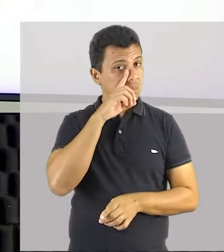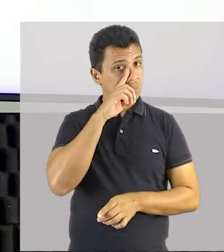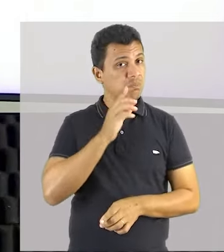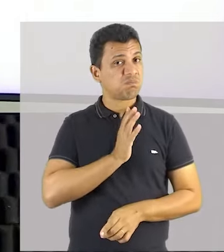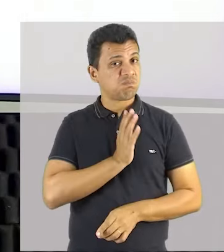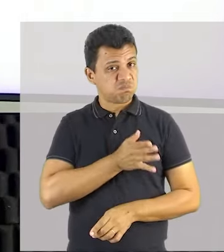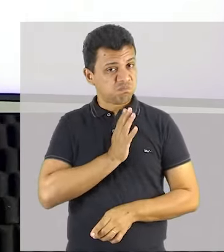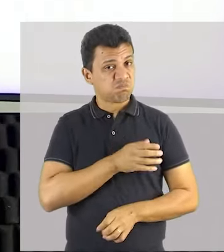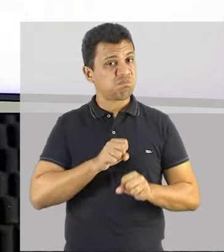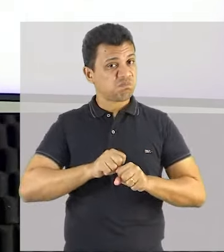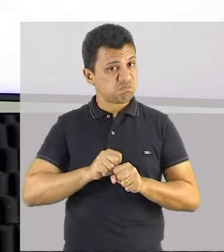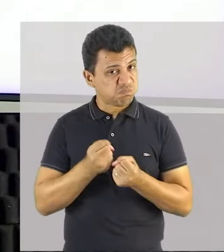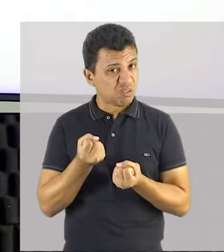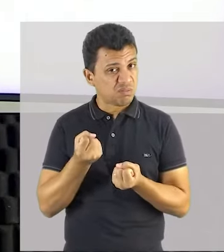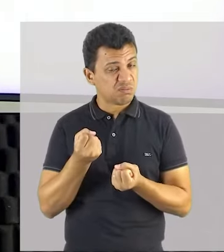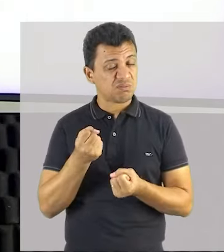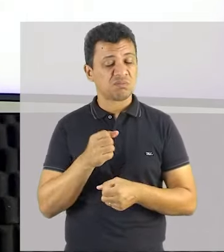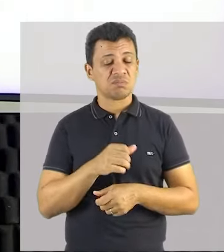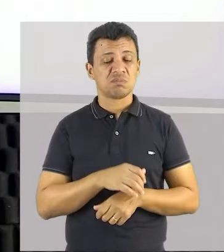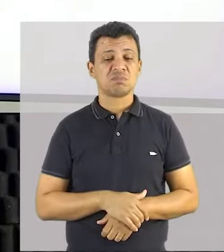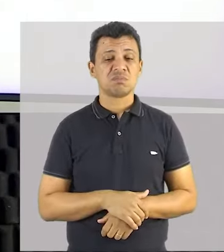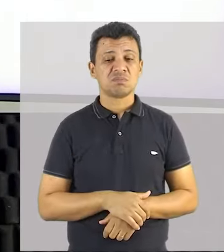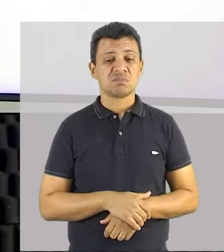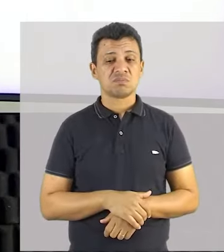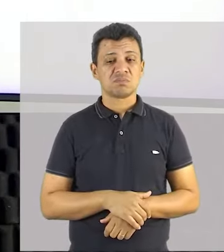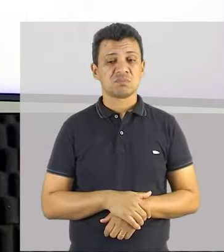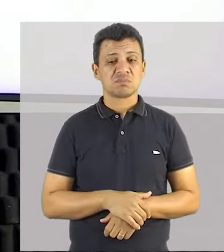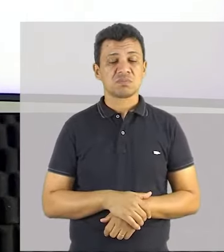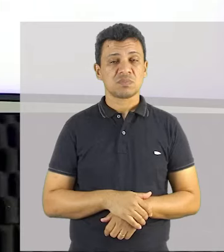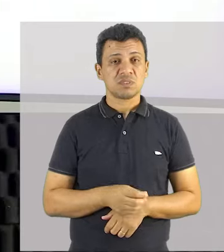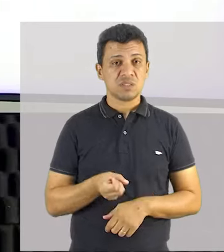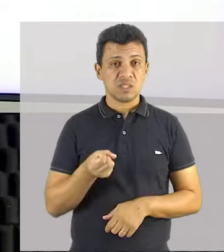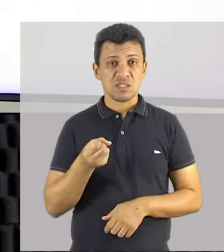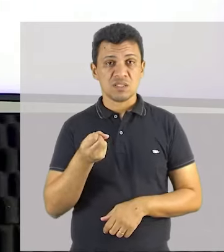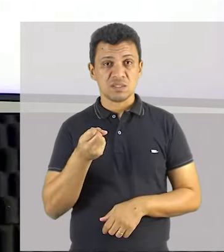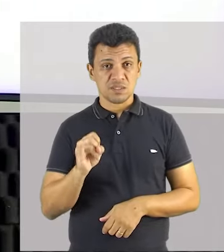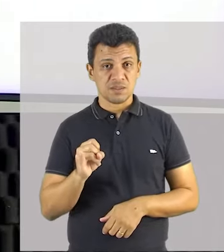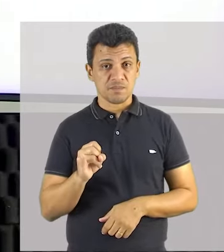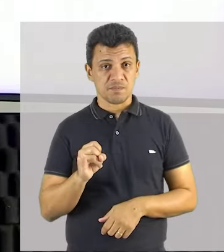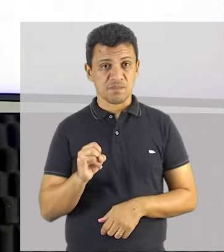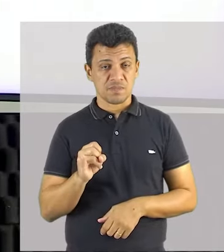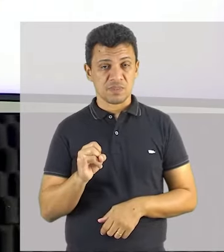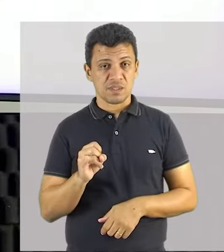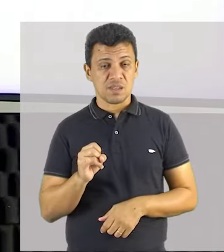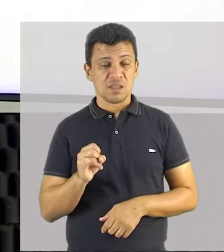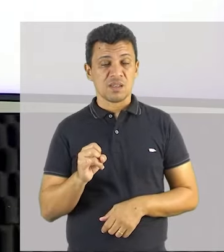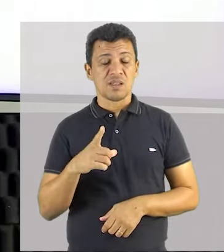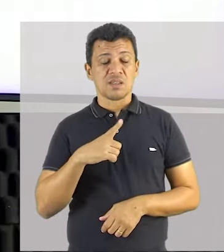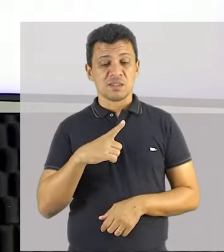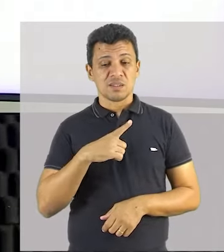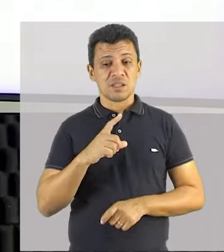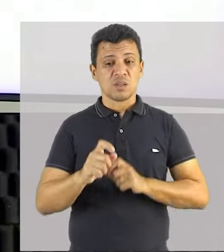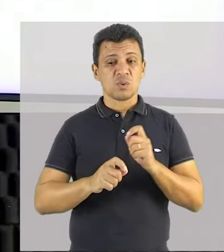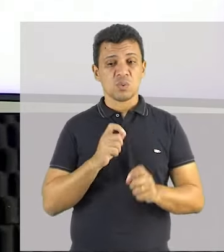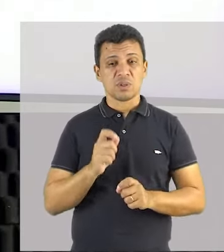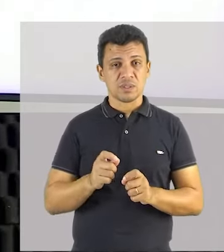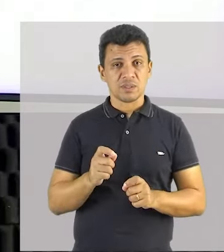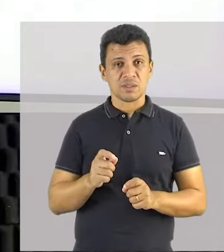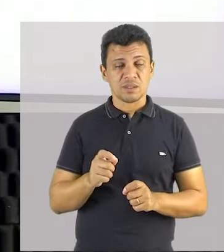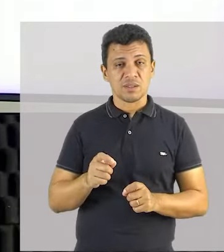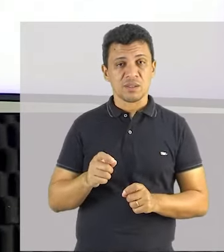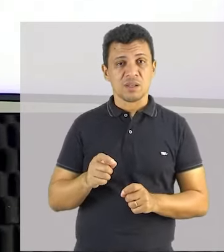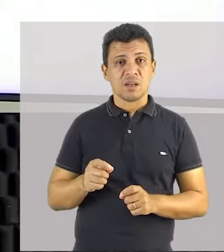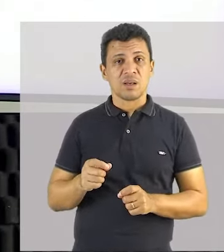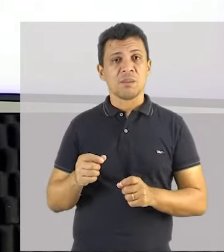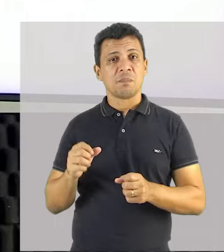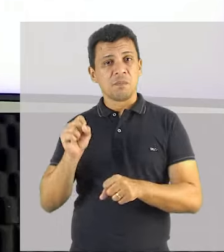da cena eh se é sedentário com anabolizante aí mesmo é que aumenta a área